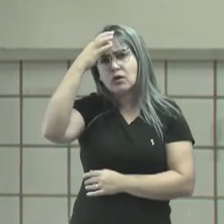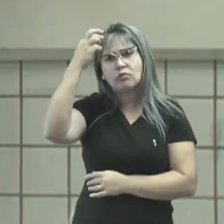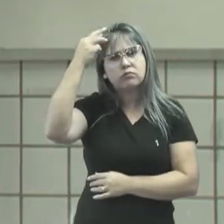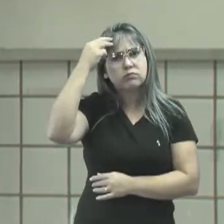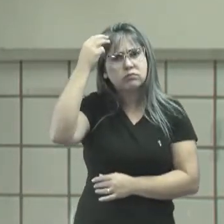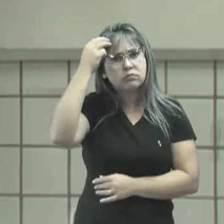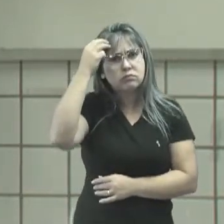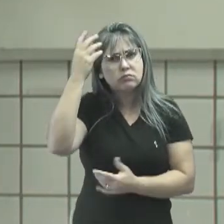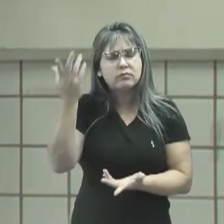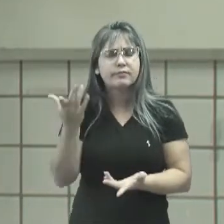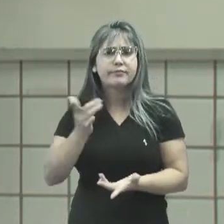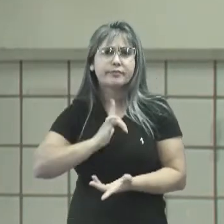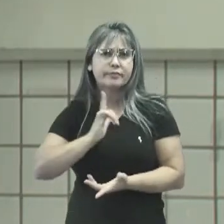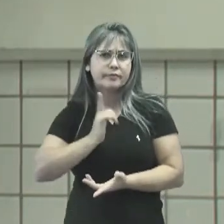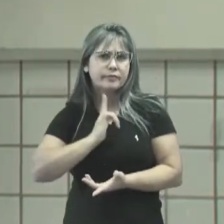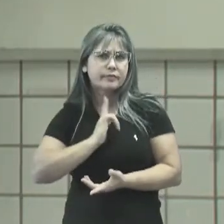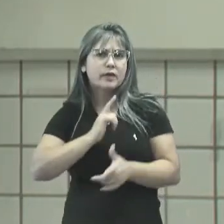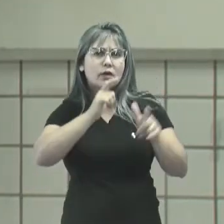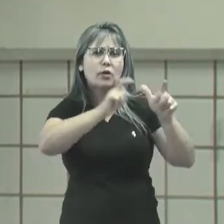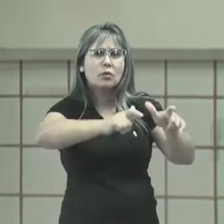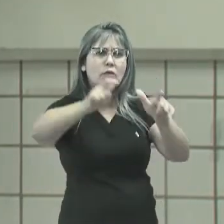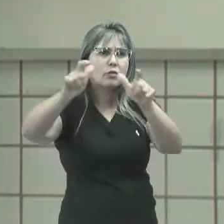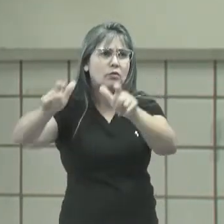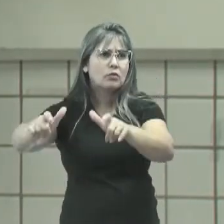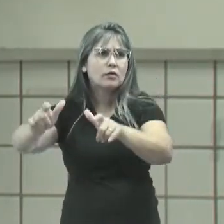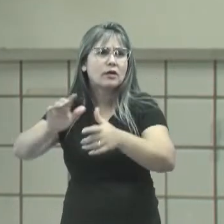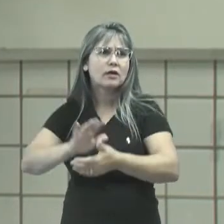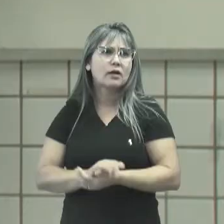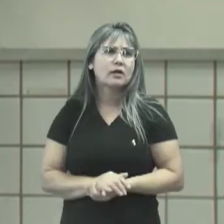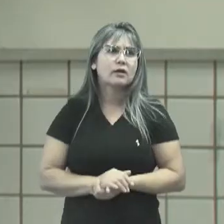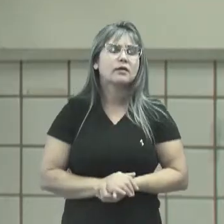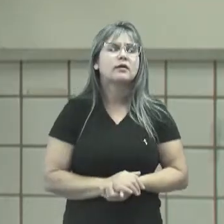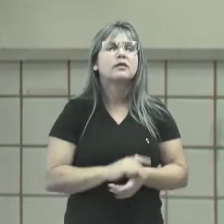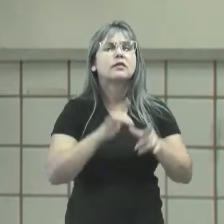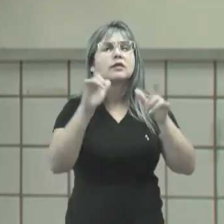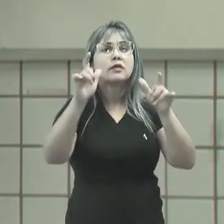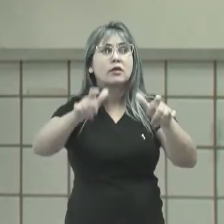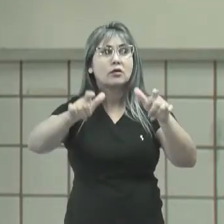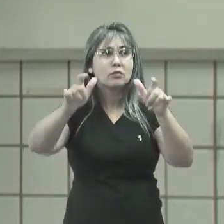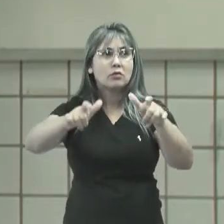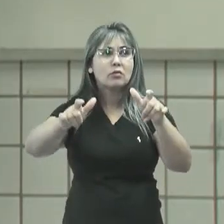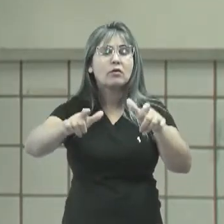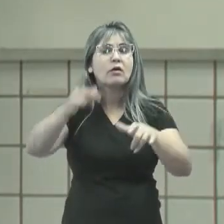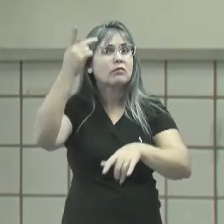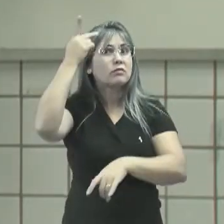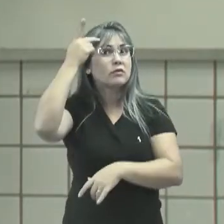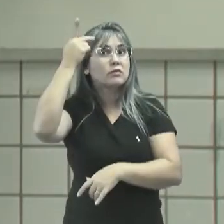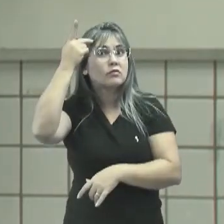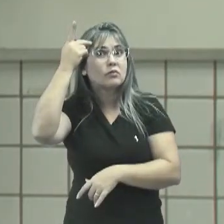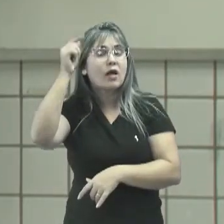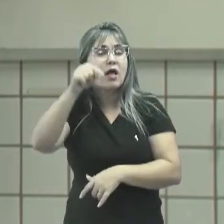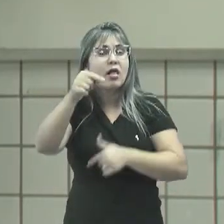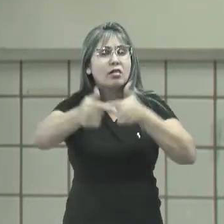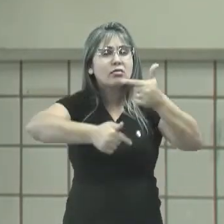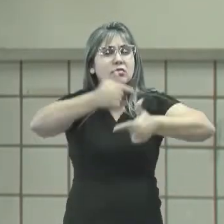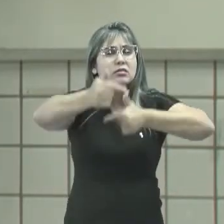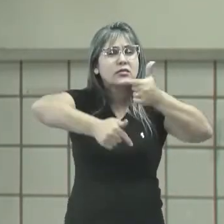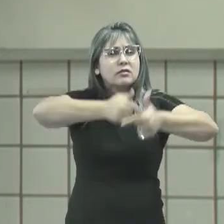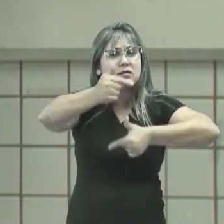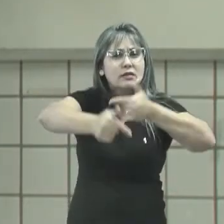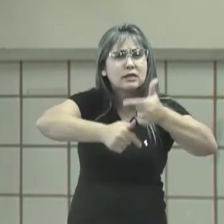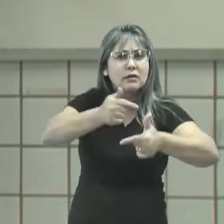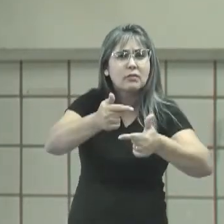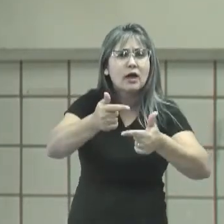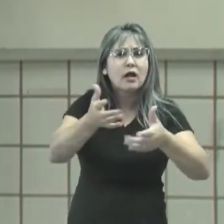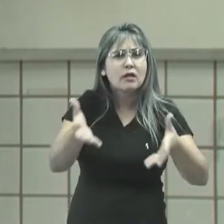instituições, perdoem, como a Unifesp, né, que é a Universidade Federal do Estado de São Paulo, que tem um trabalho aí na confecção